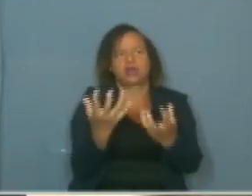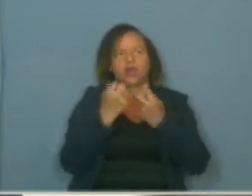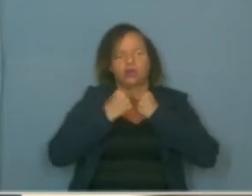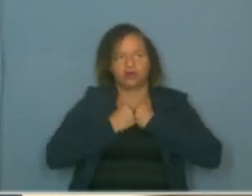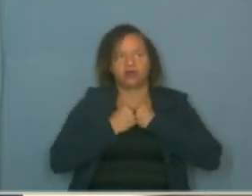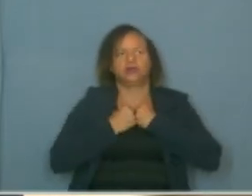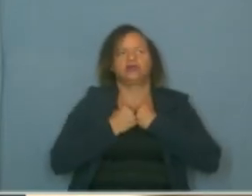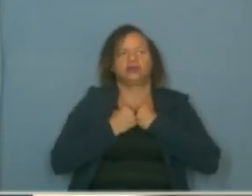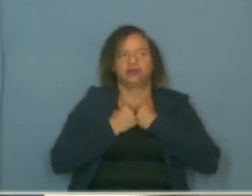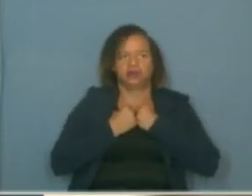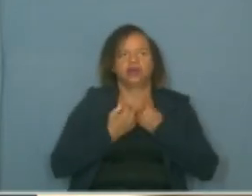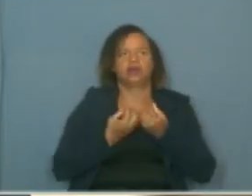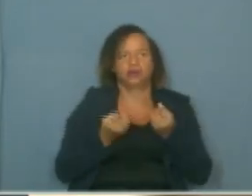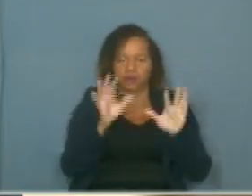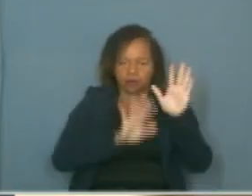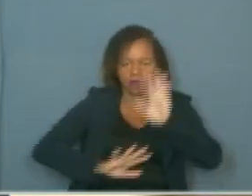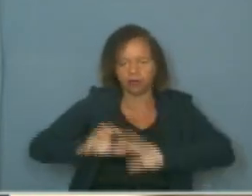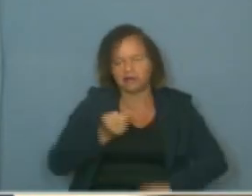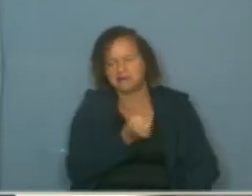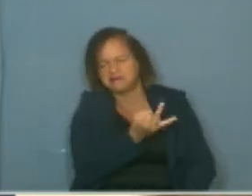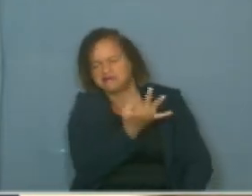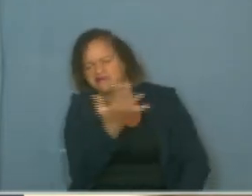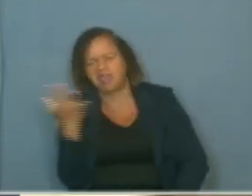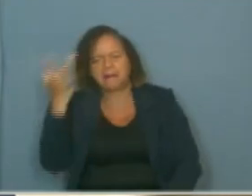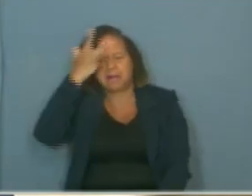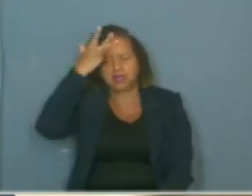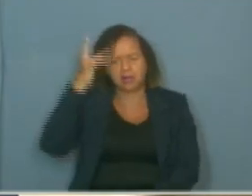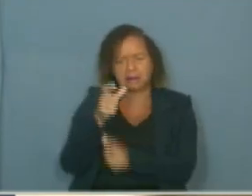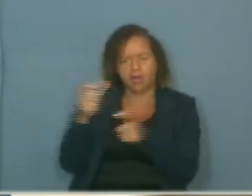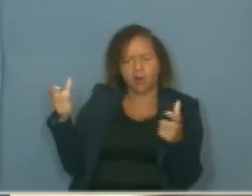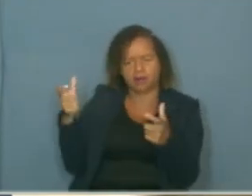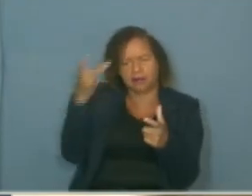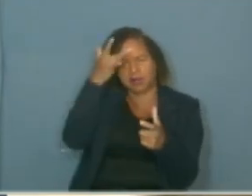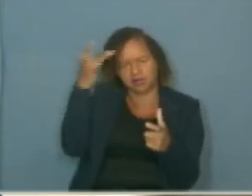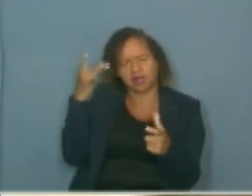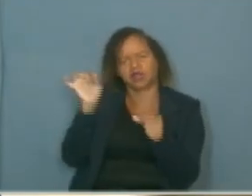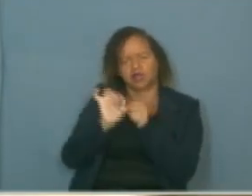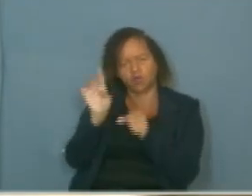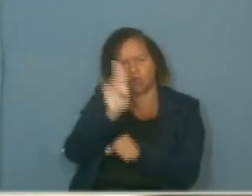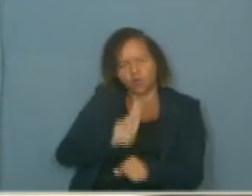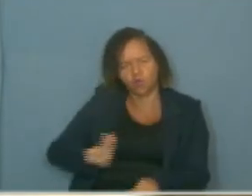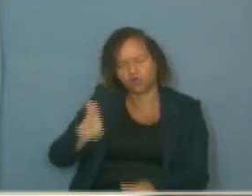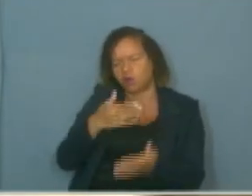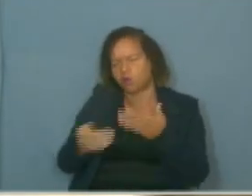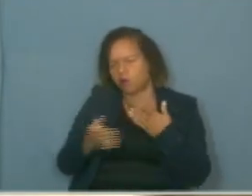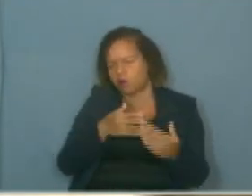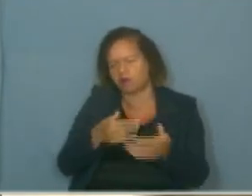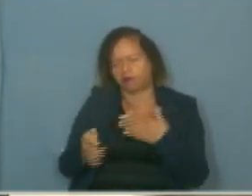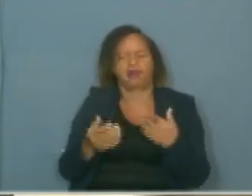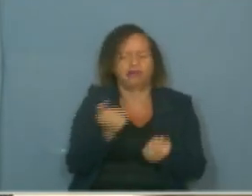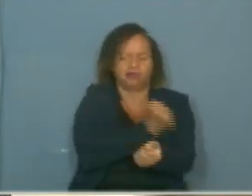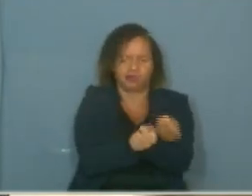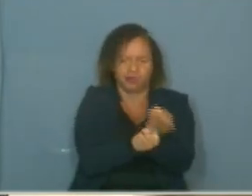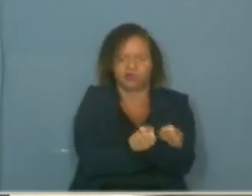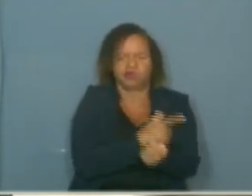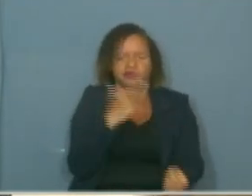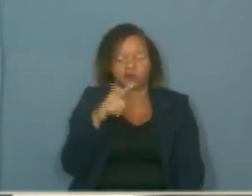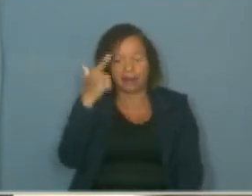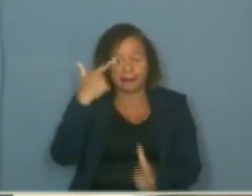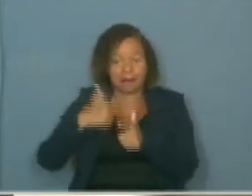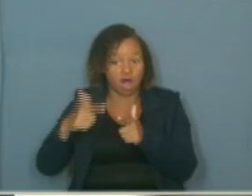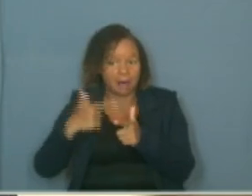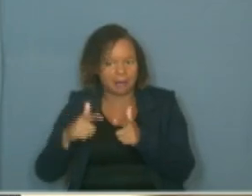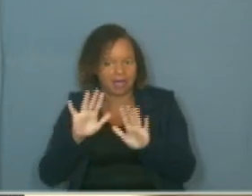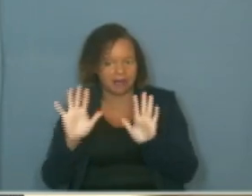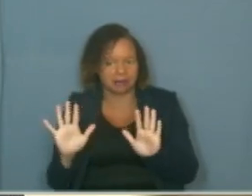ser cuidadas. E que as milhares, milhões de pessoas, a maioria das pessoas que fazem uso de qualquer substância, mas que não têm problemas